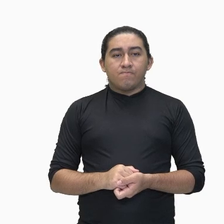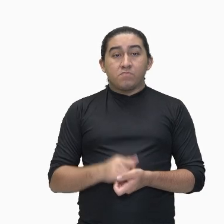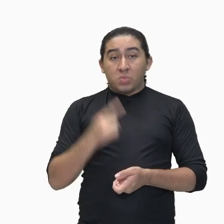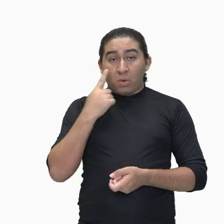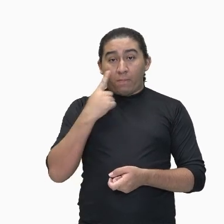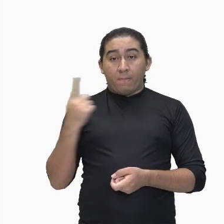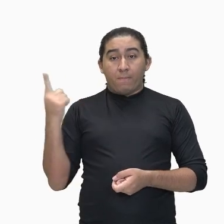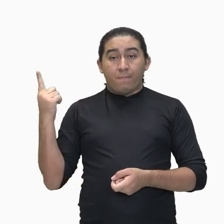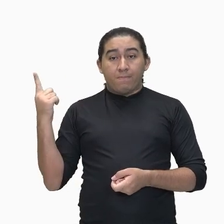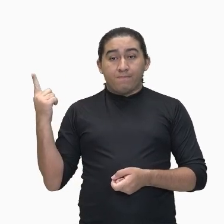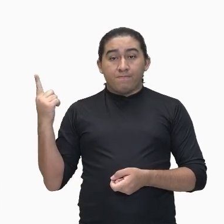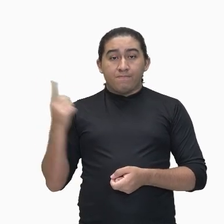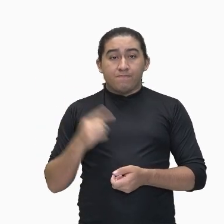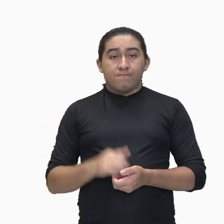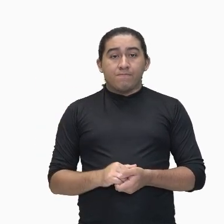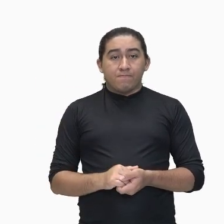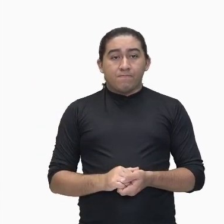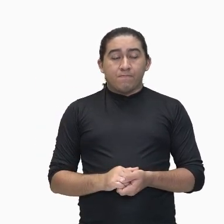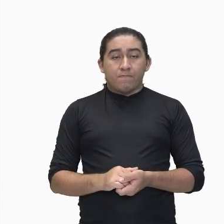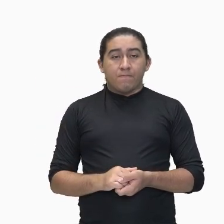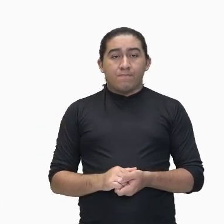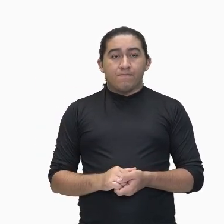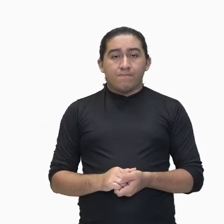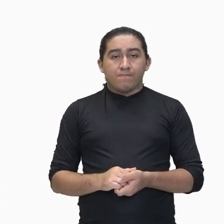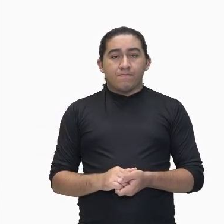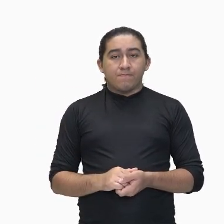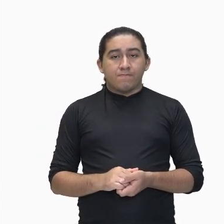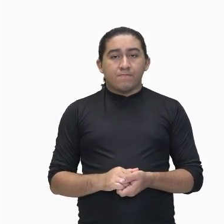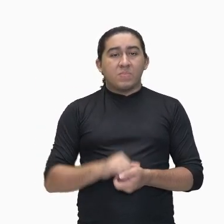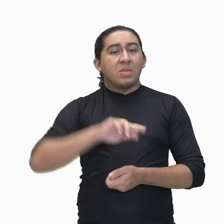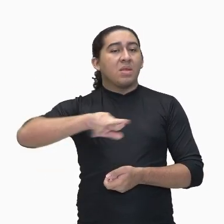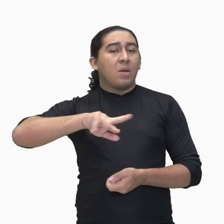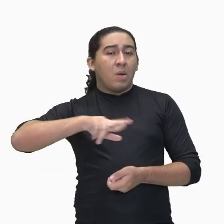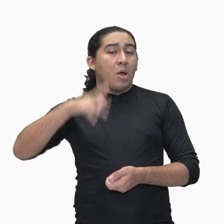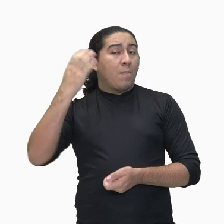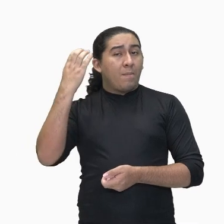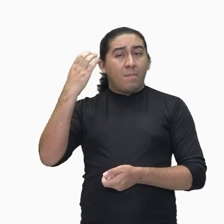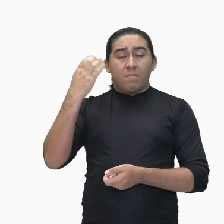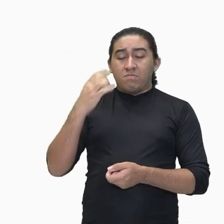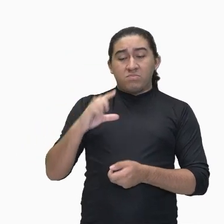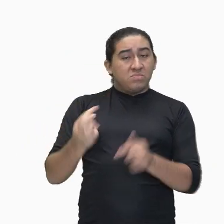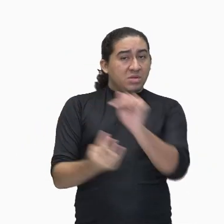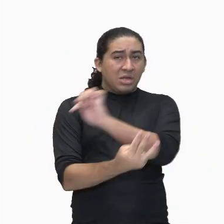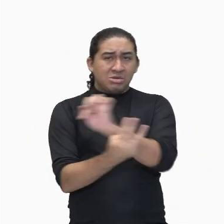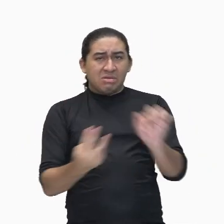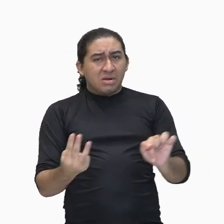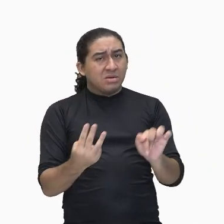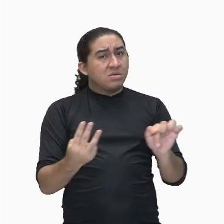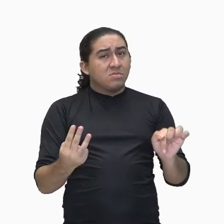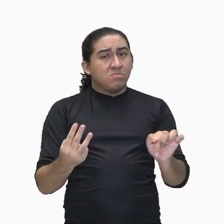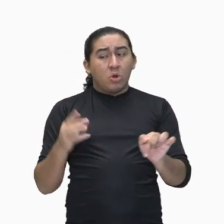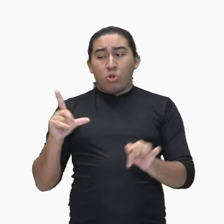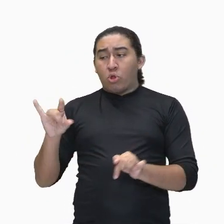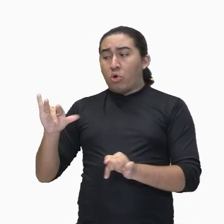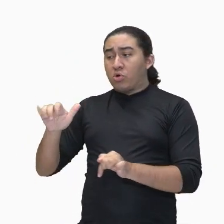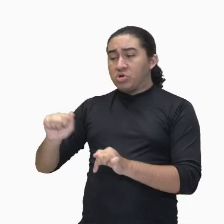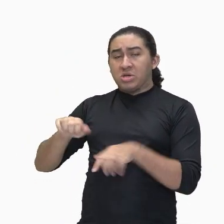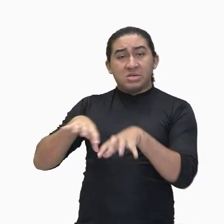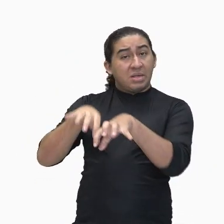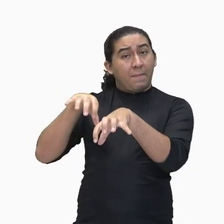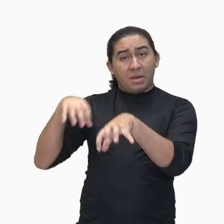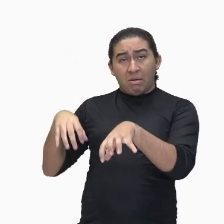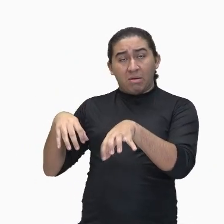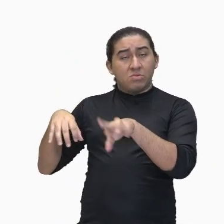vamos ver aqui, ó. Ela não era nem uma ciência, nem uma teorética, e nem uma prática, e nem produtiva, nenhum